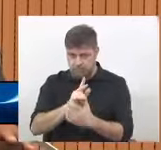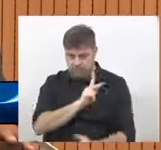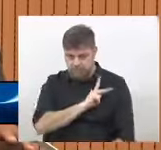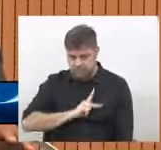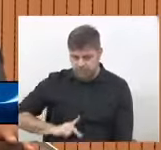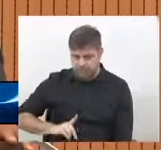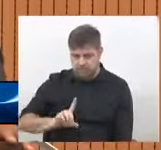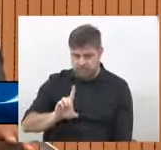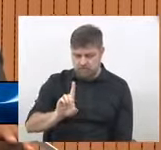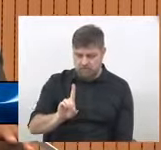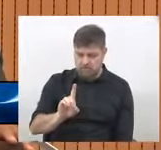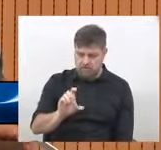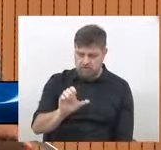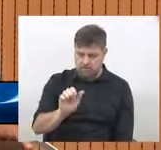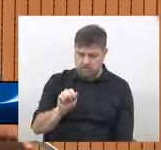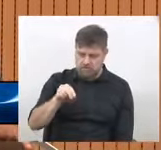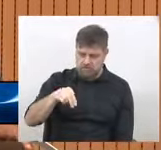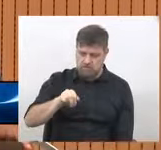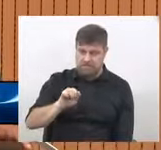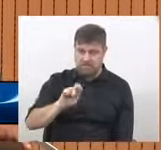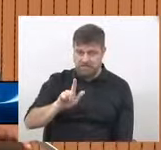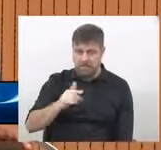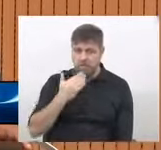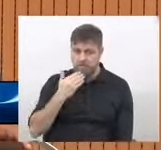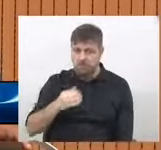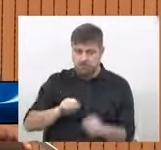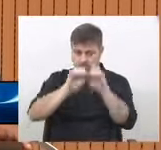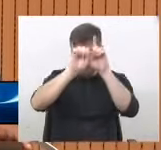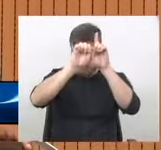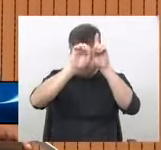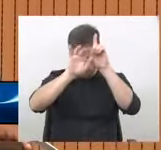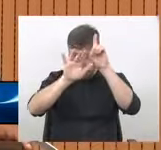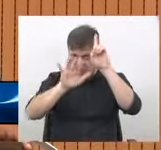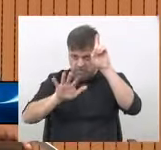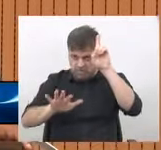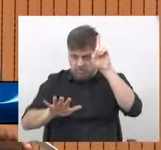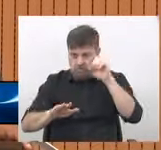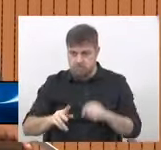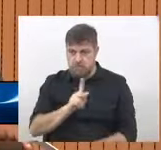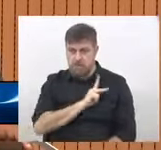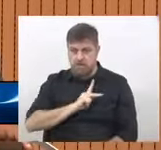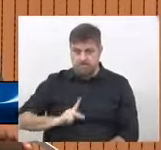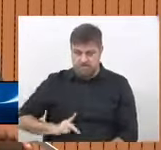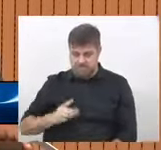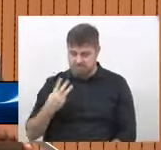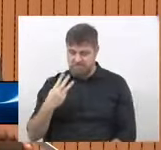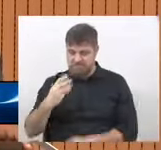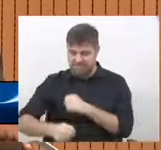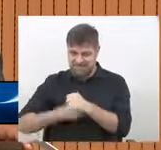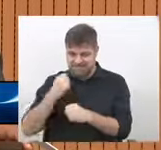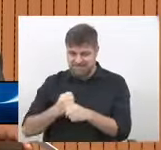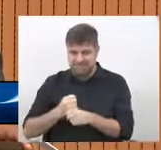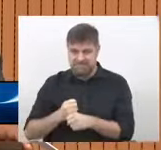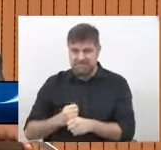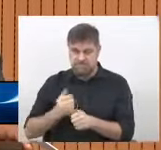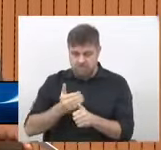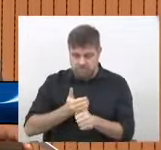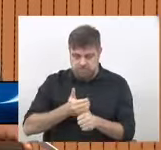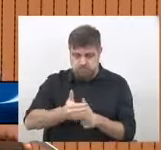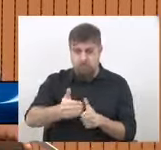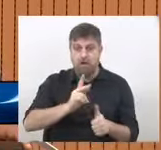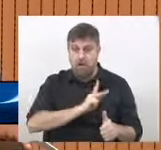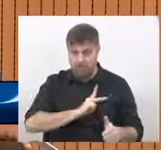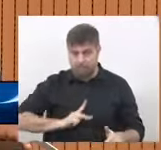Plackenstein que Deus possa abençoar esse seu mandato de 3 anos, tá? Que já é o